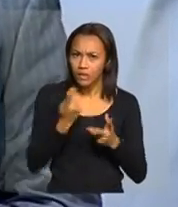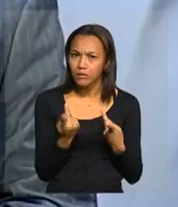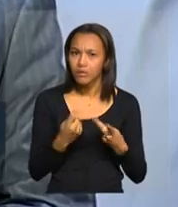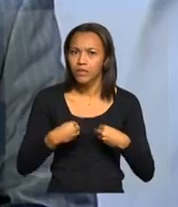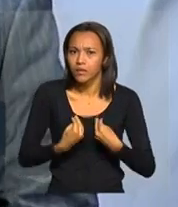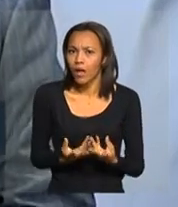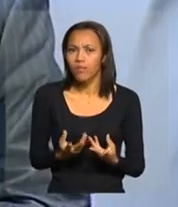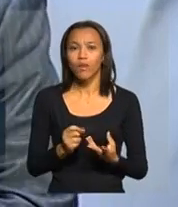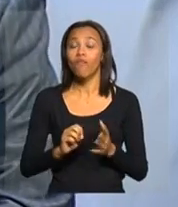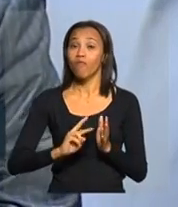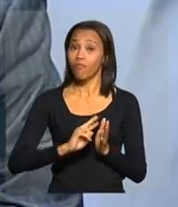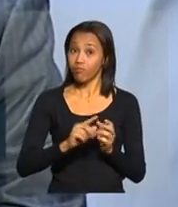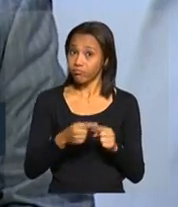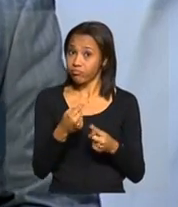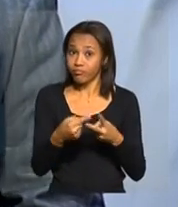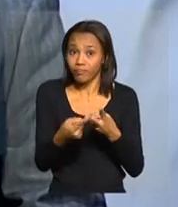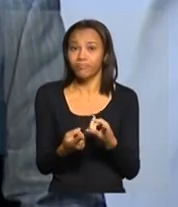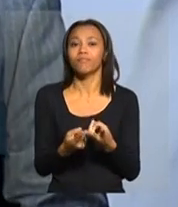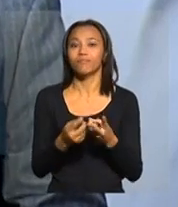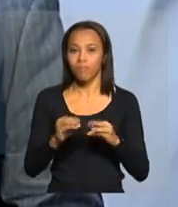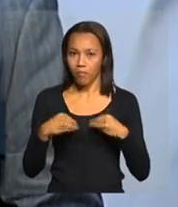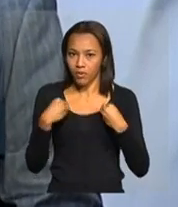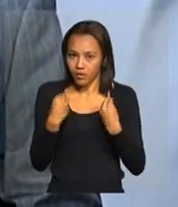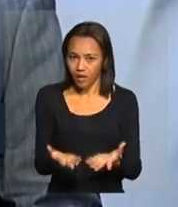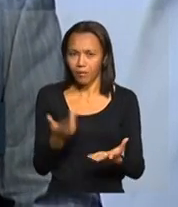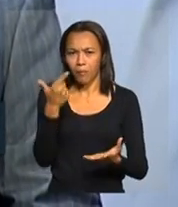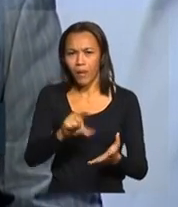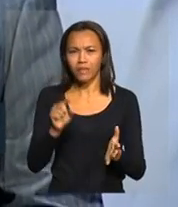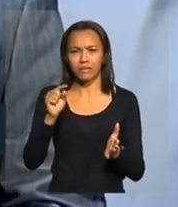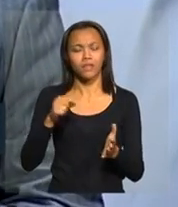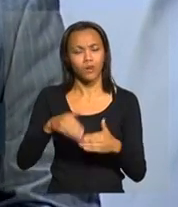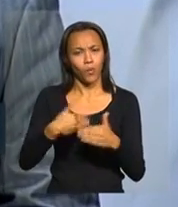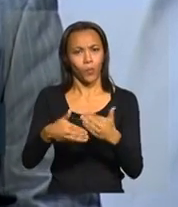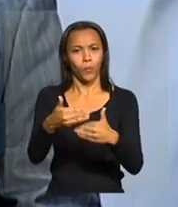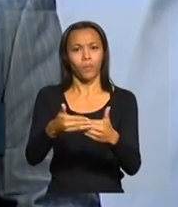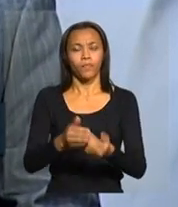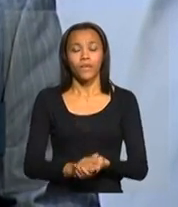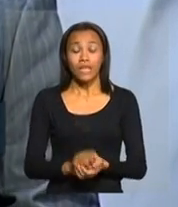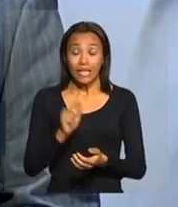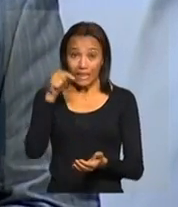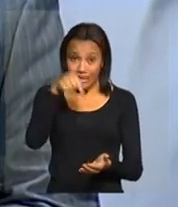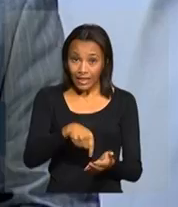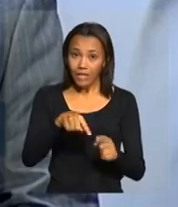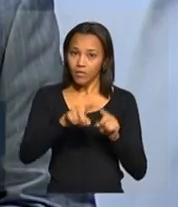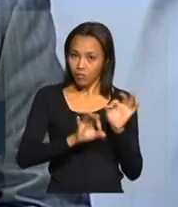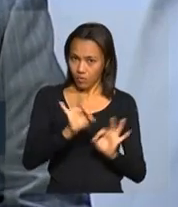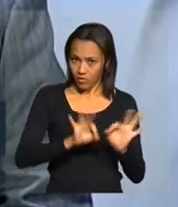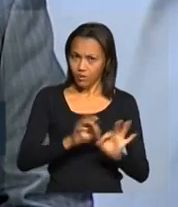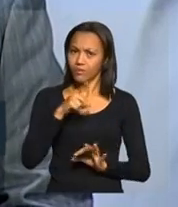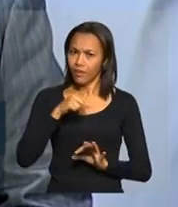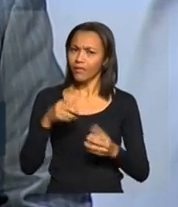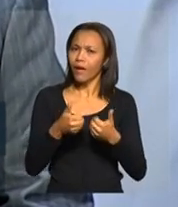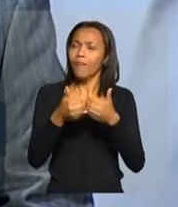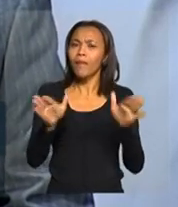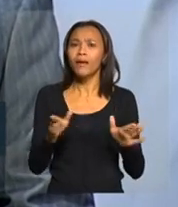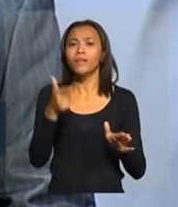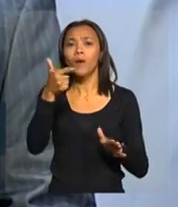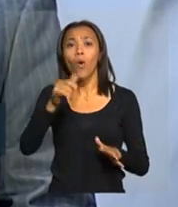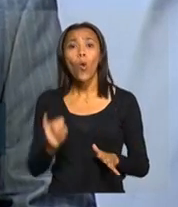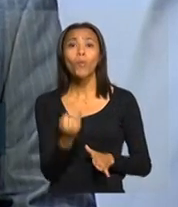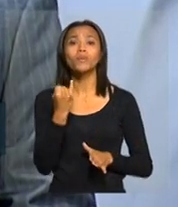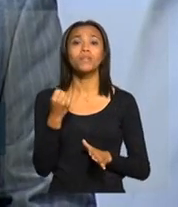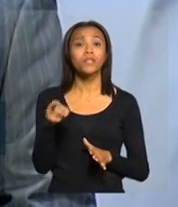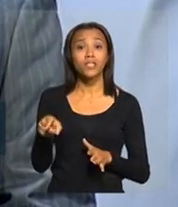qualidade e faz com que os centros assumam os transplantes mais complexos. Dentro desses projetos, estará aberta a possibilidade desses centros